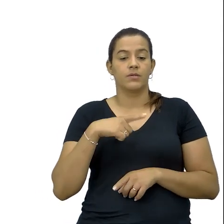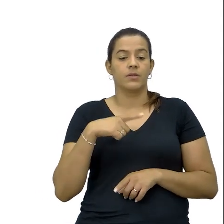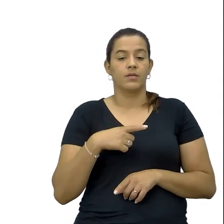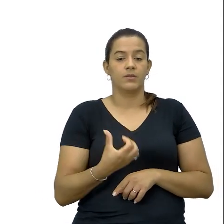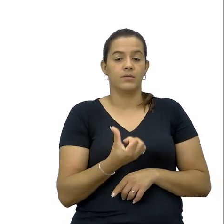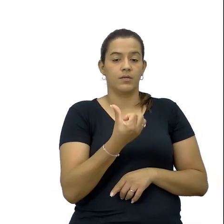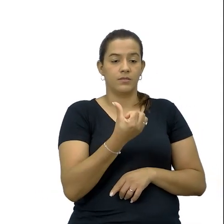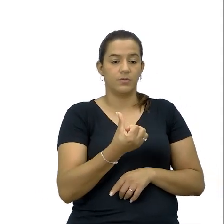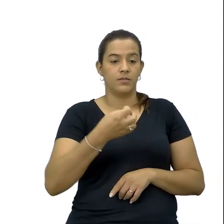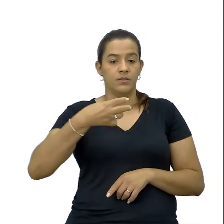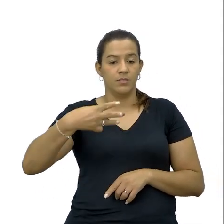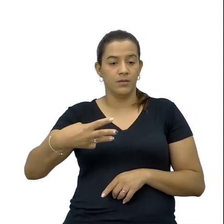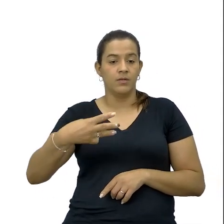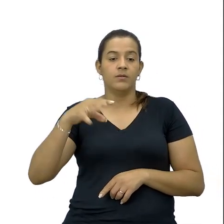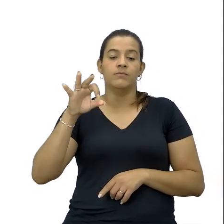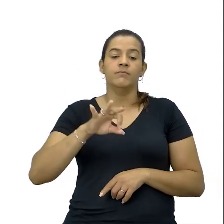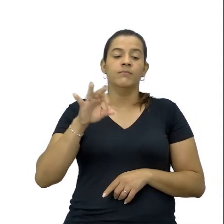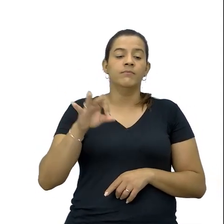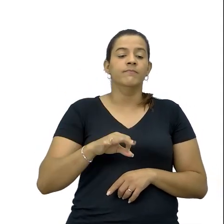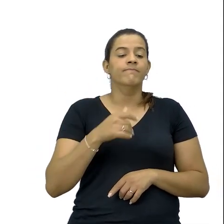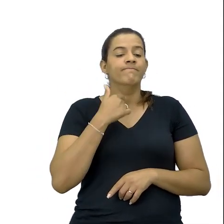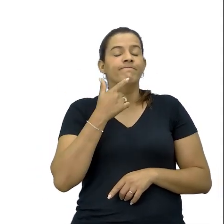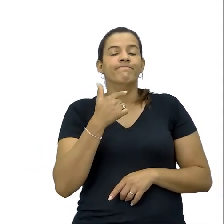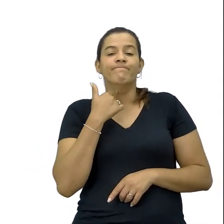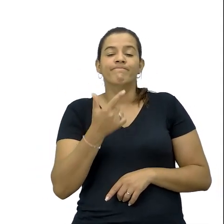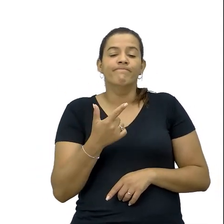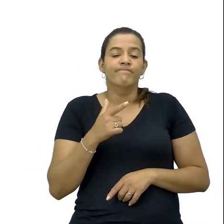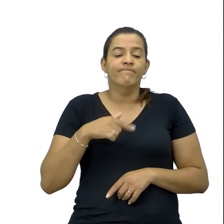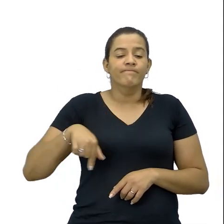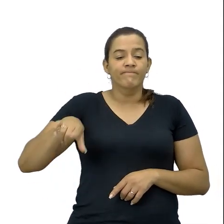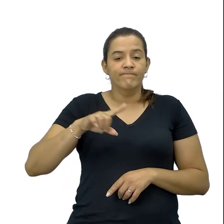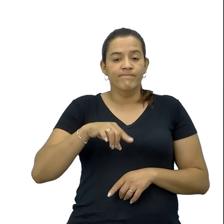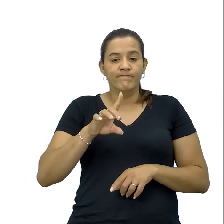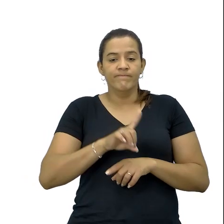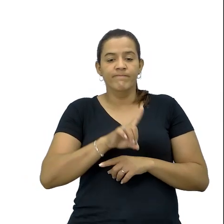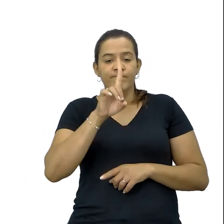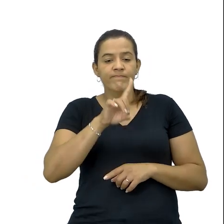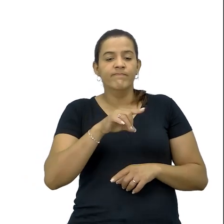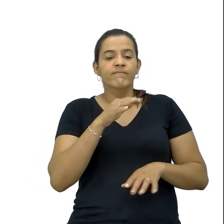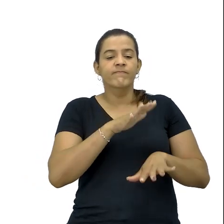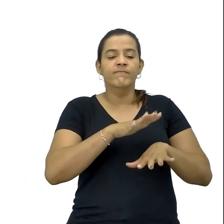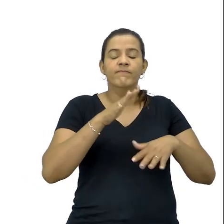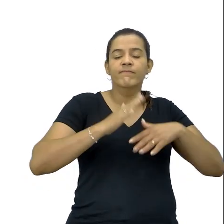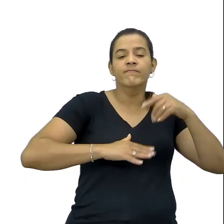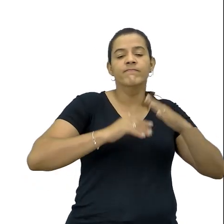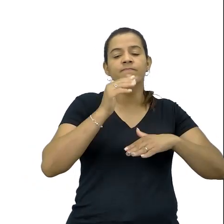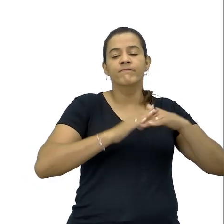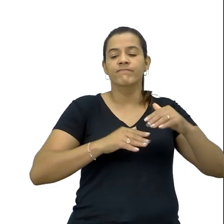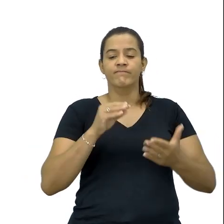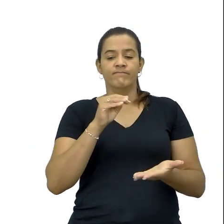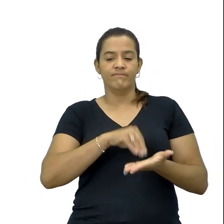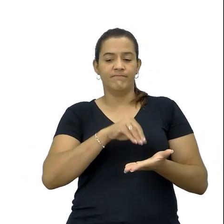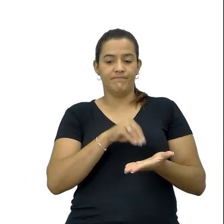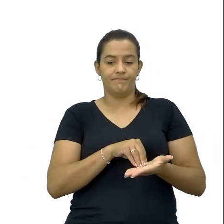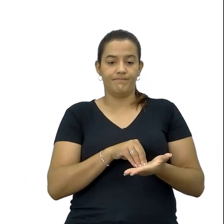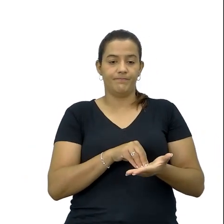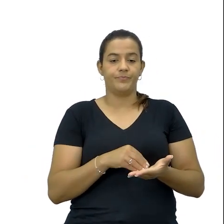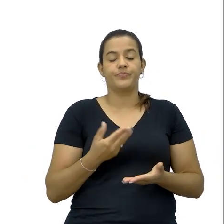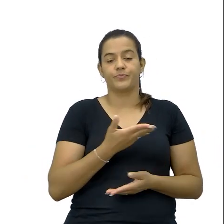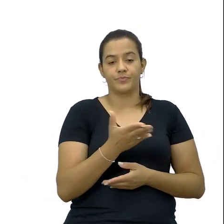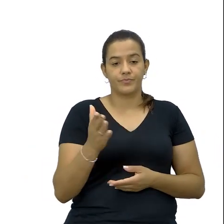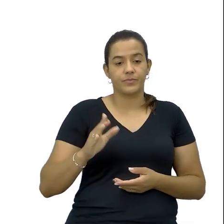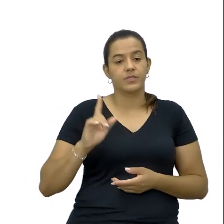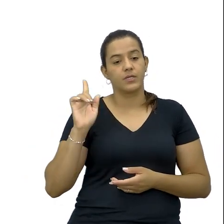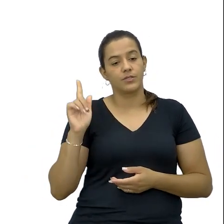63% dos estudantes que não dominam naquela diretoria a habilidade que é da unidade temática